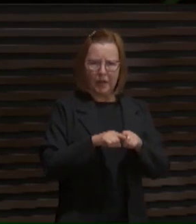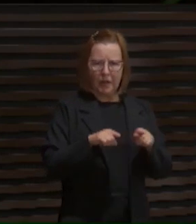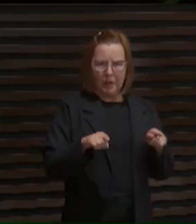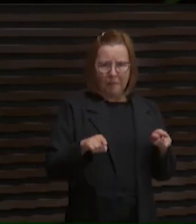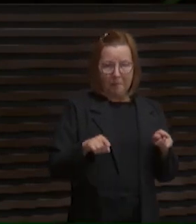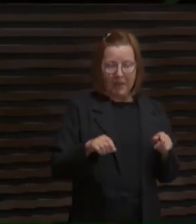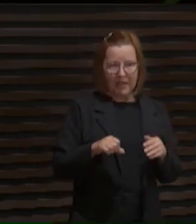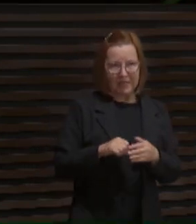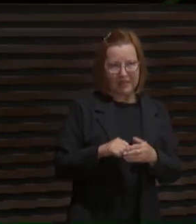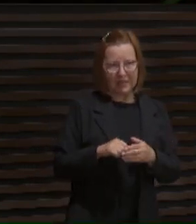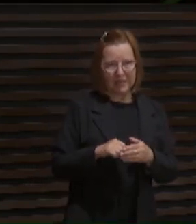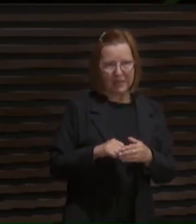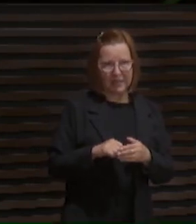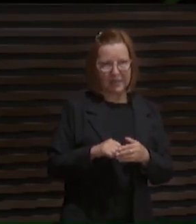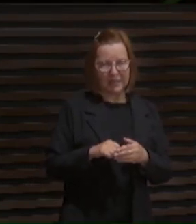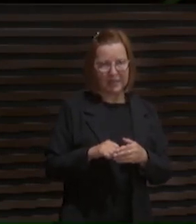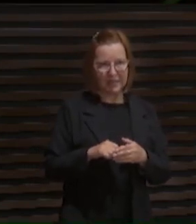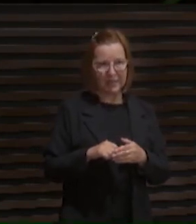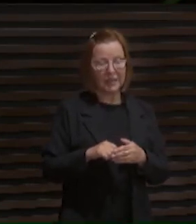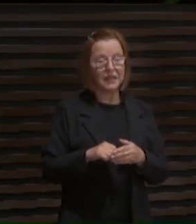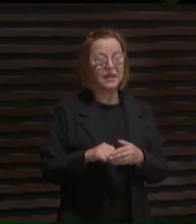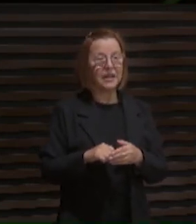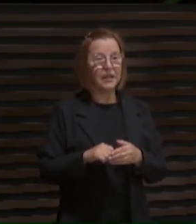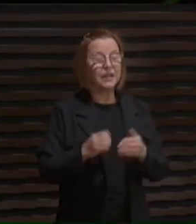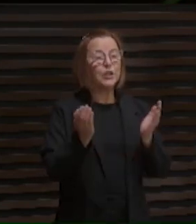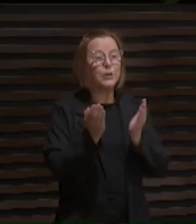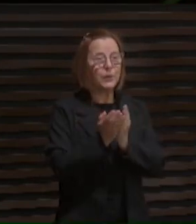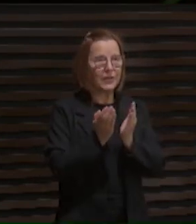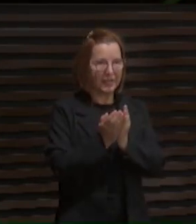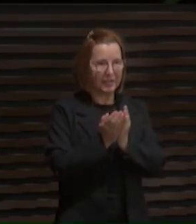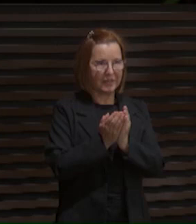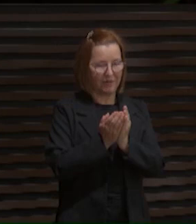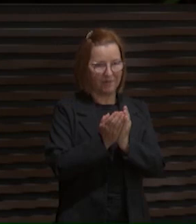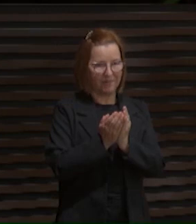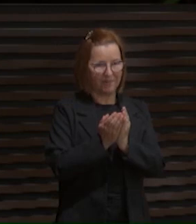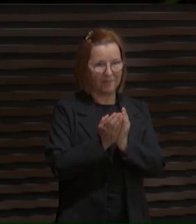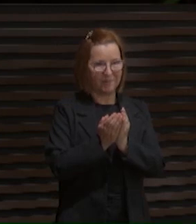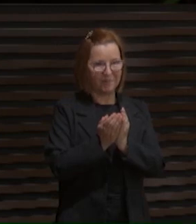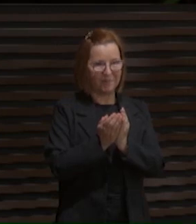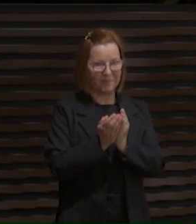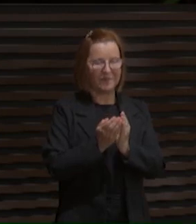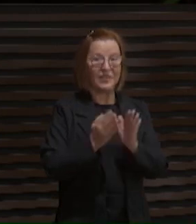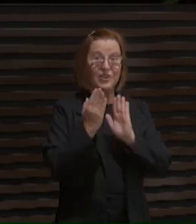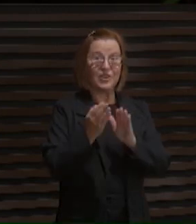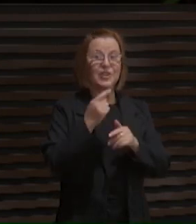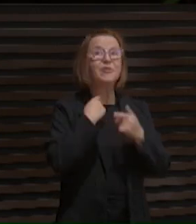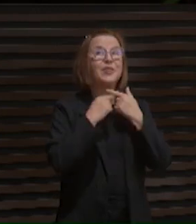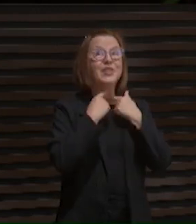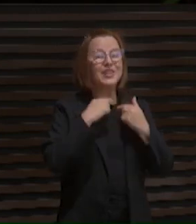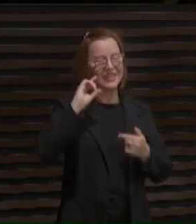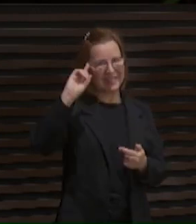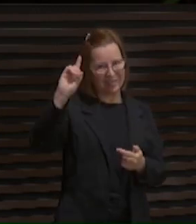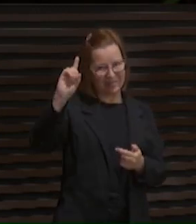a lei e a vontade de Deus? No início do capítulo 6 de Romanos, vemos que a obra redentora de